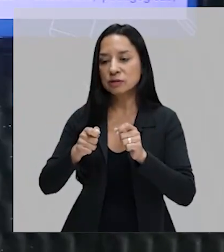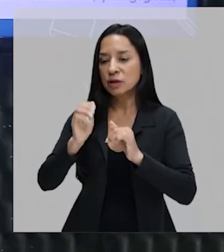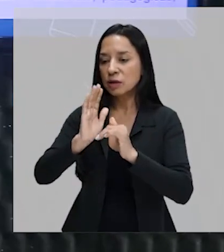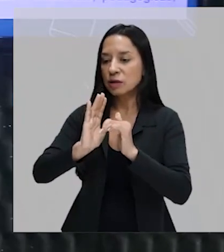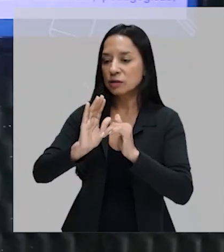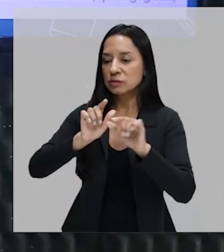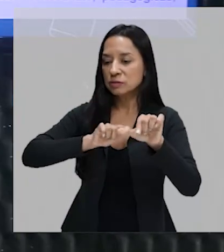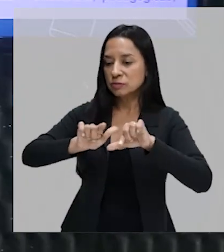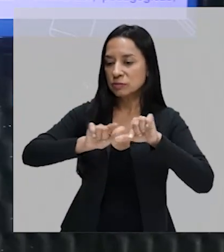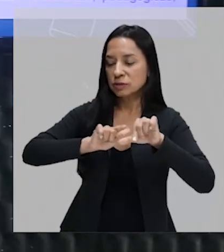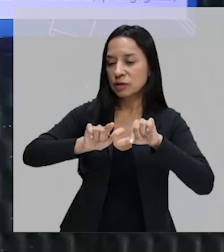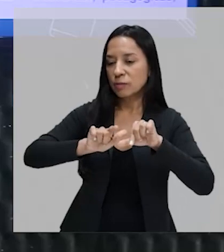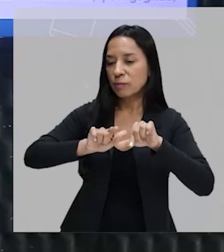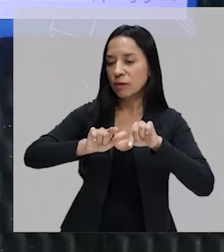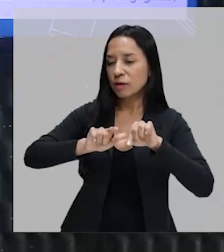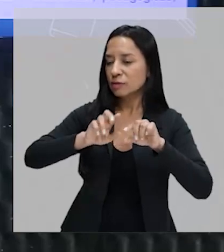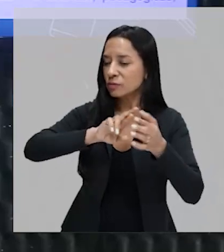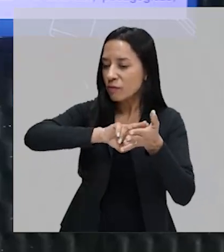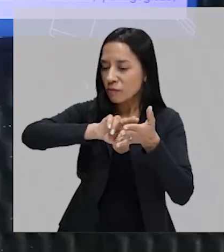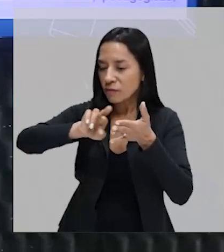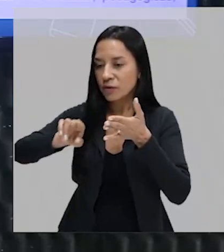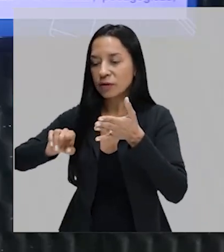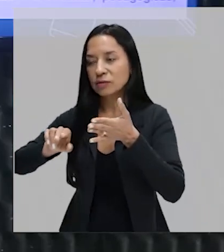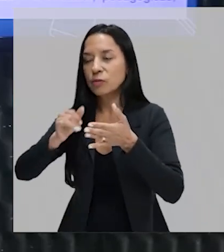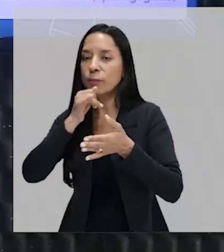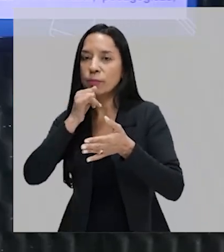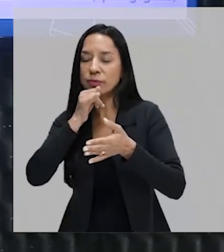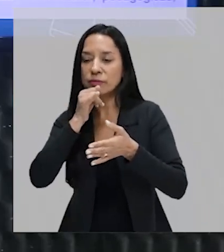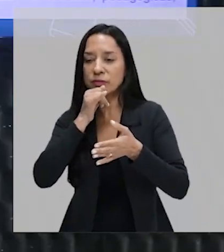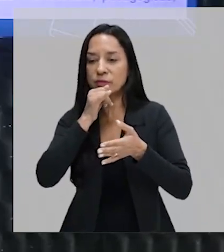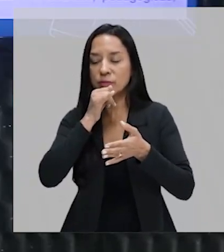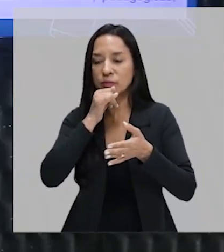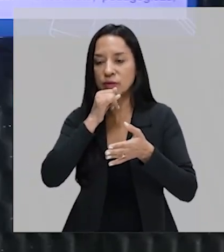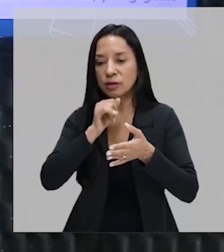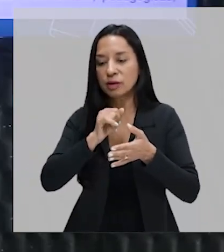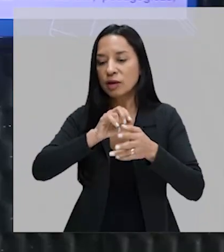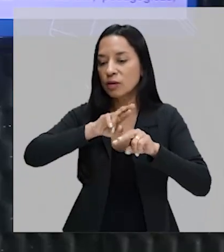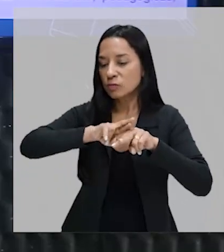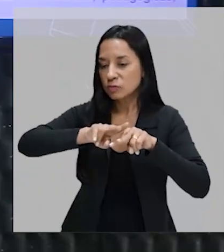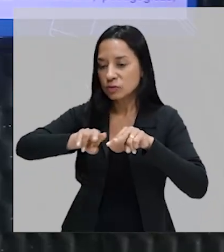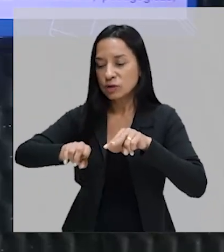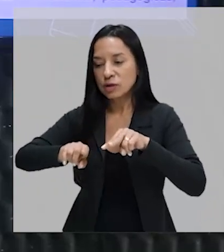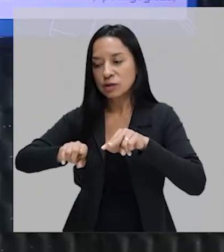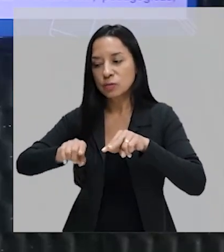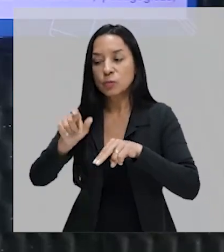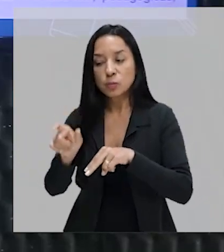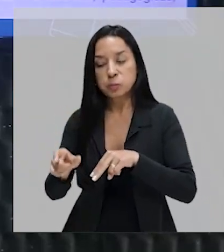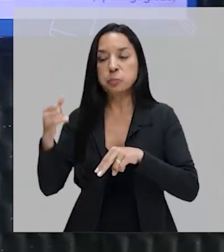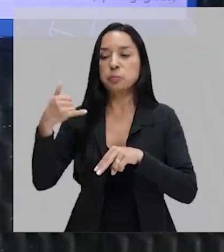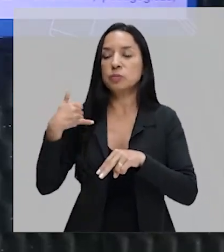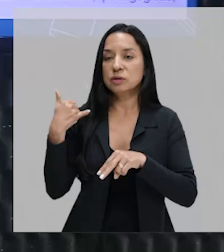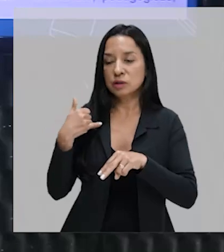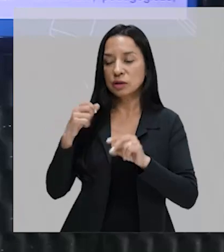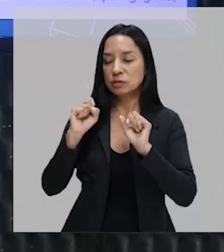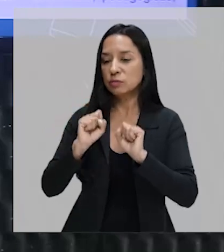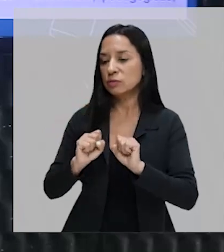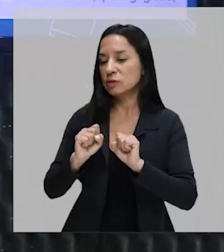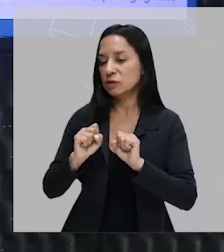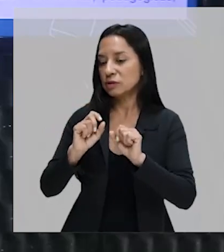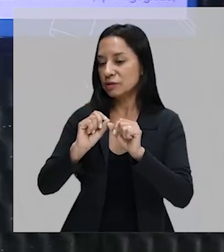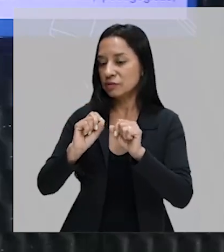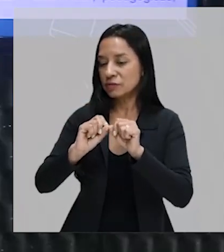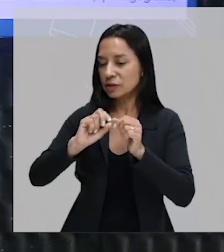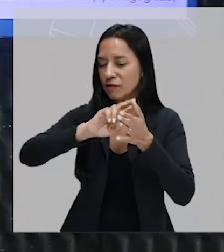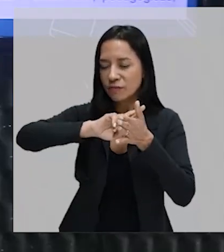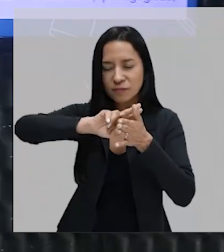múltiplas. Um determinado gênero ou uma determinada faixa etária, ela poderia exercer